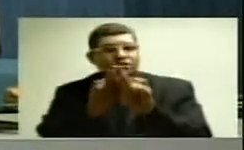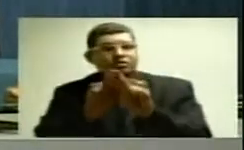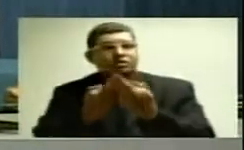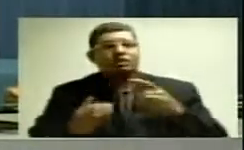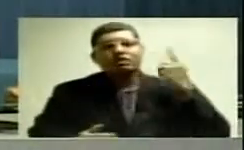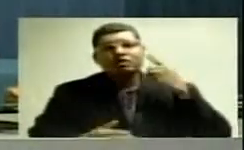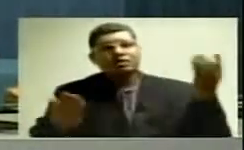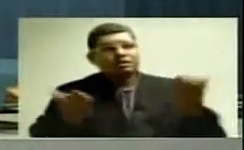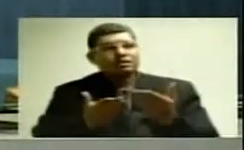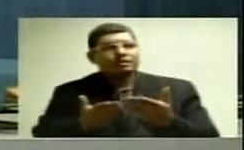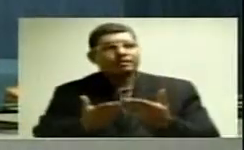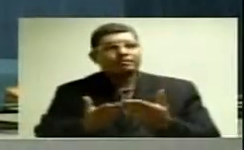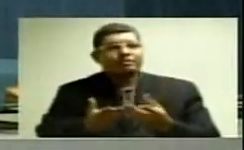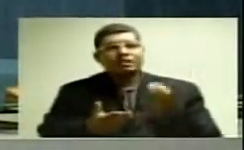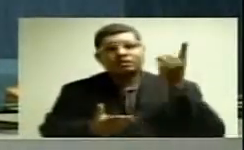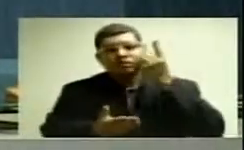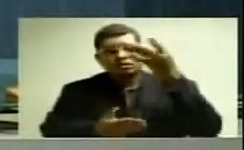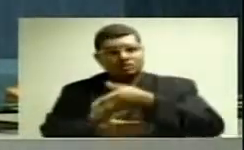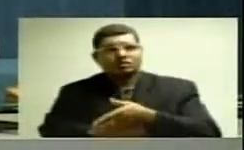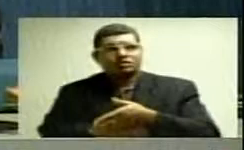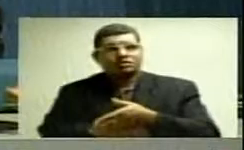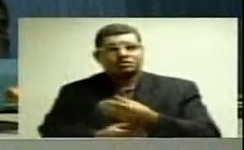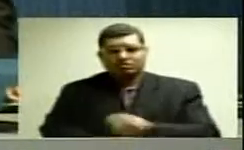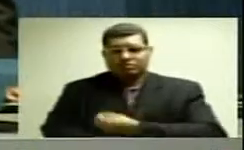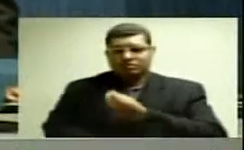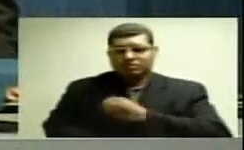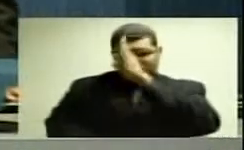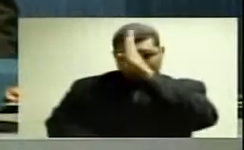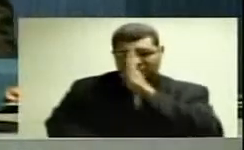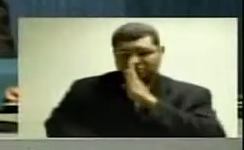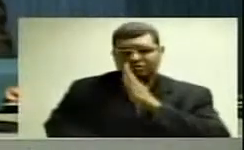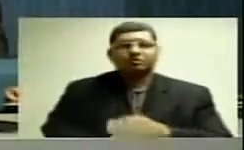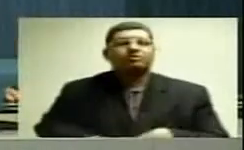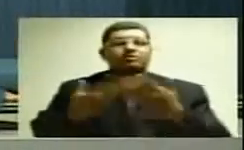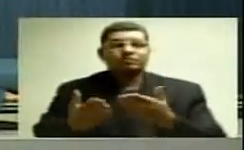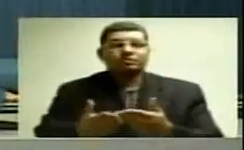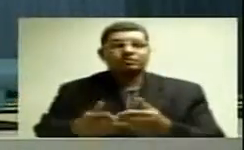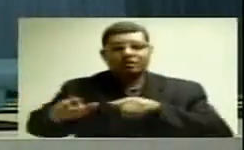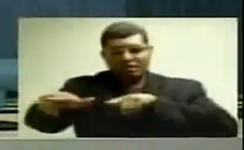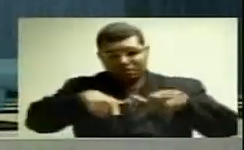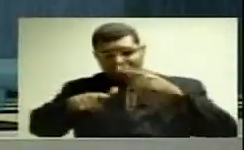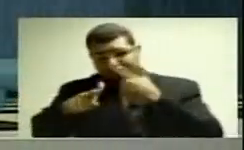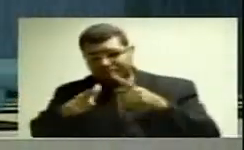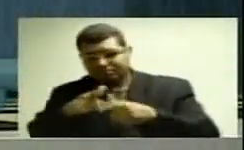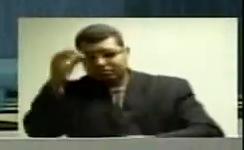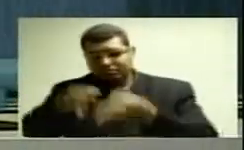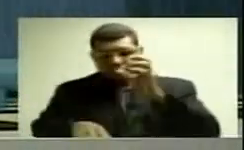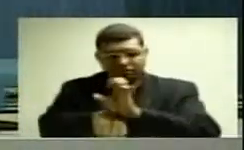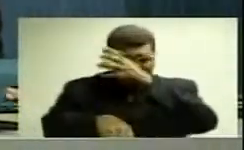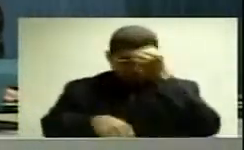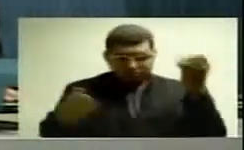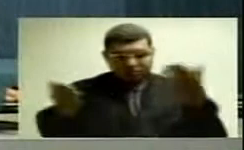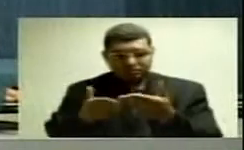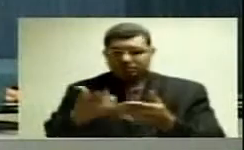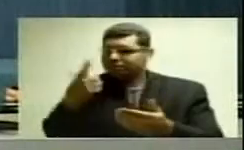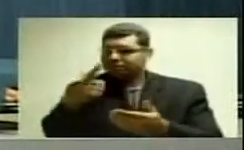com a advocacia até o dia que entrei na vida pública, deputado Zé Ricardo, que o gargalo da Justiça do Estado do